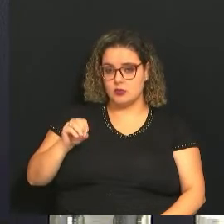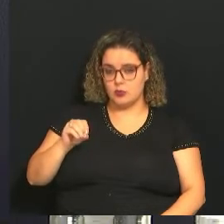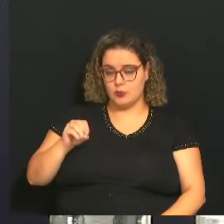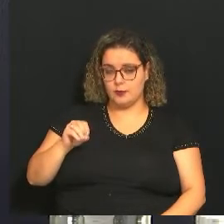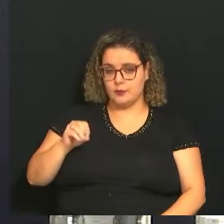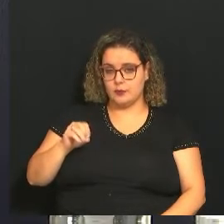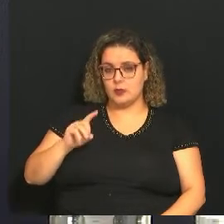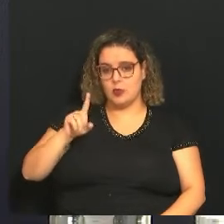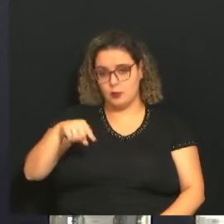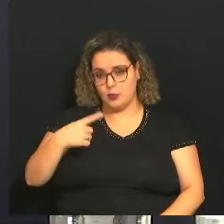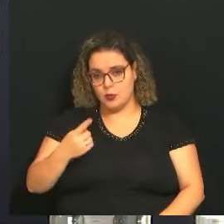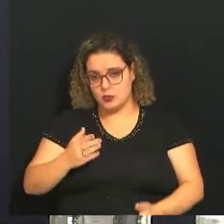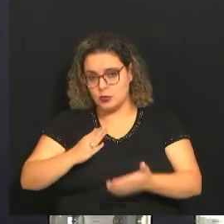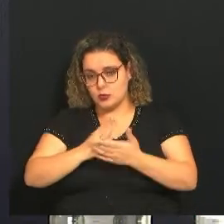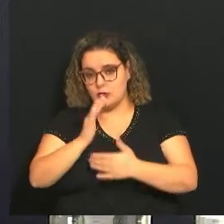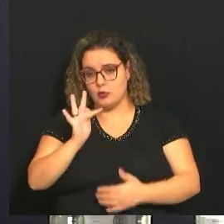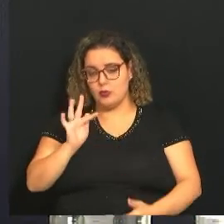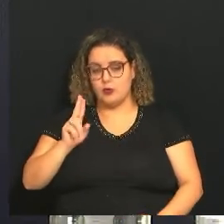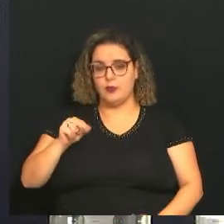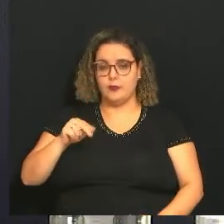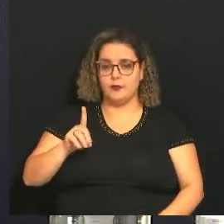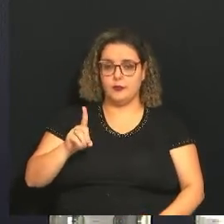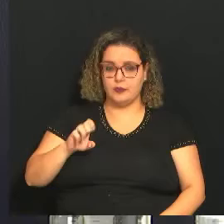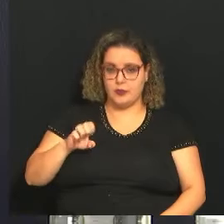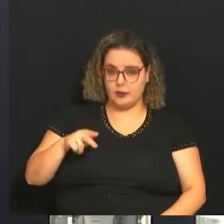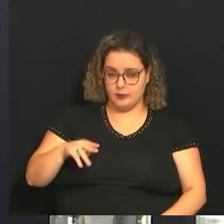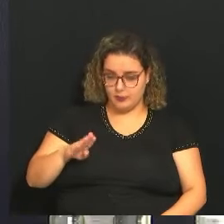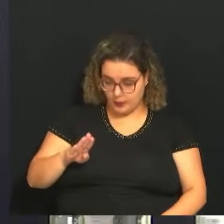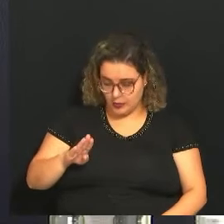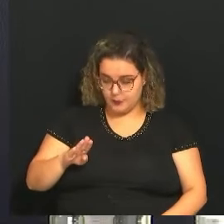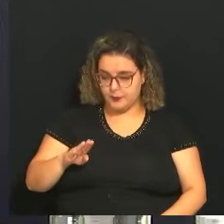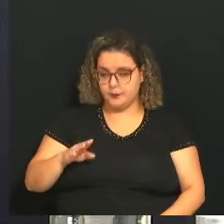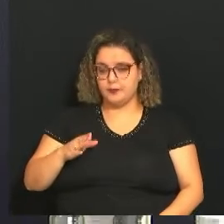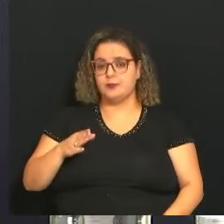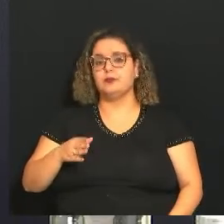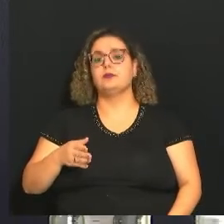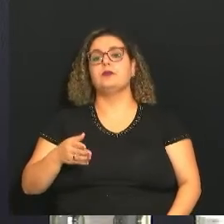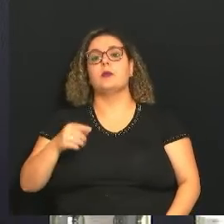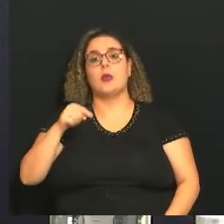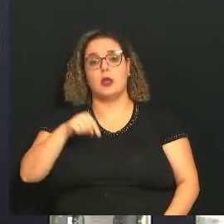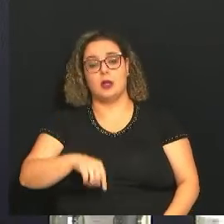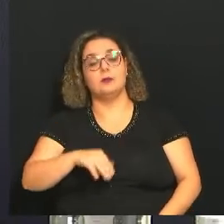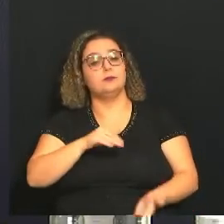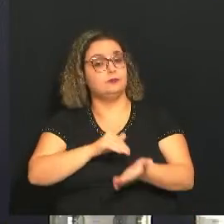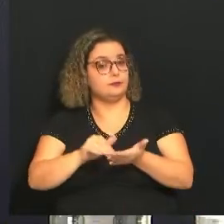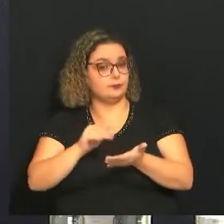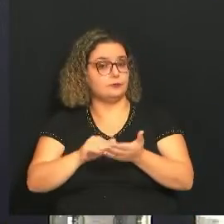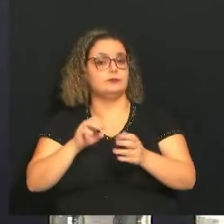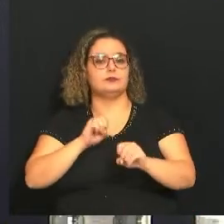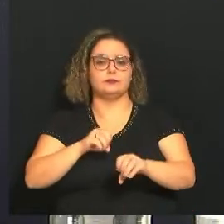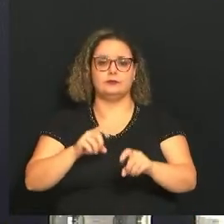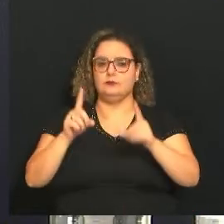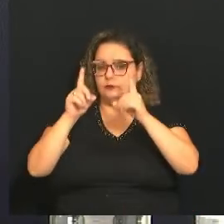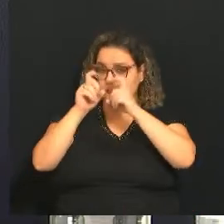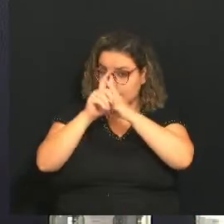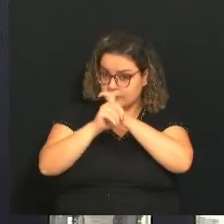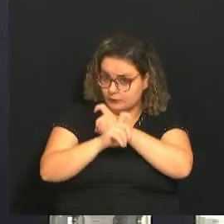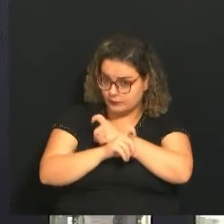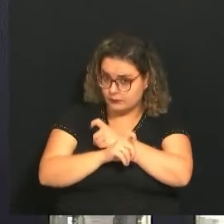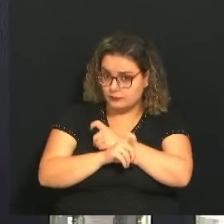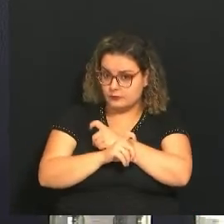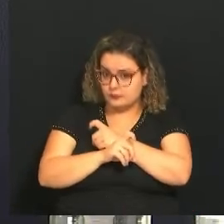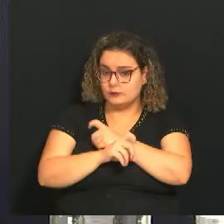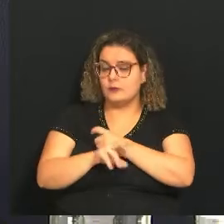tem recurso do Fundeb. E a prefeitura, inclusive a Secretaria Municipal de Educação, tem tido dificuldade, né,